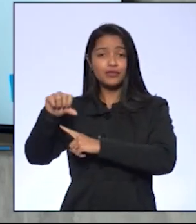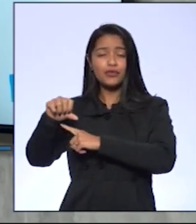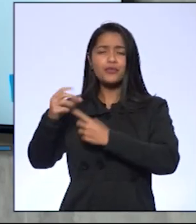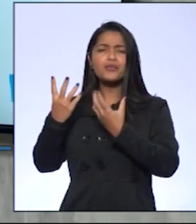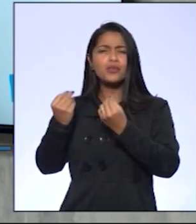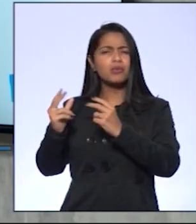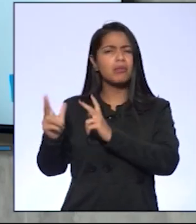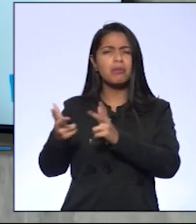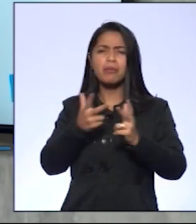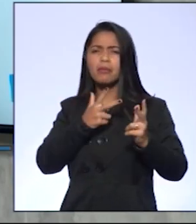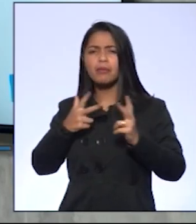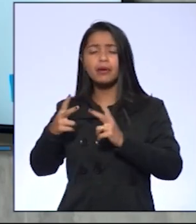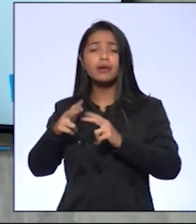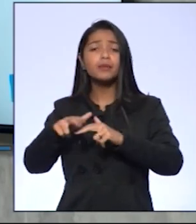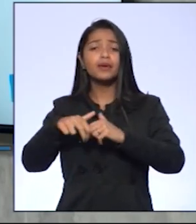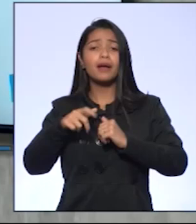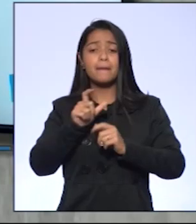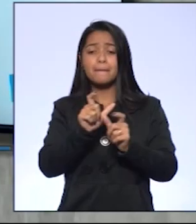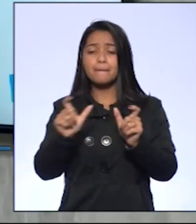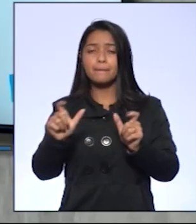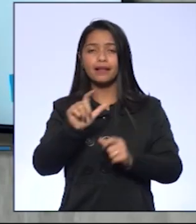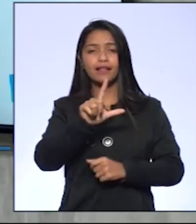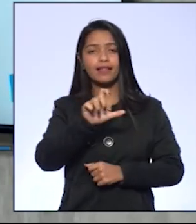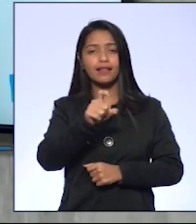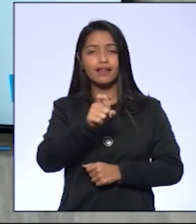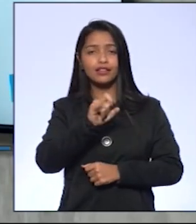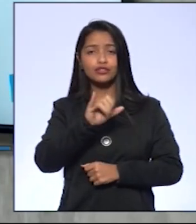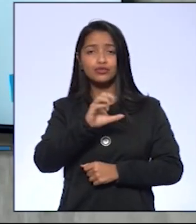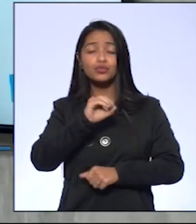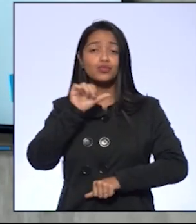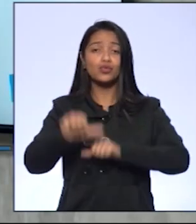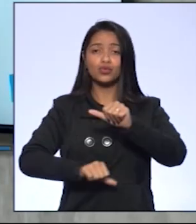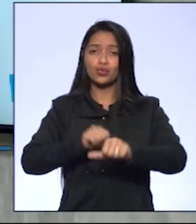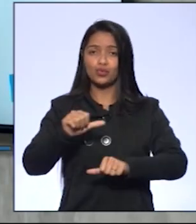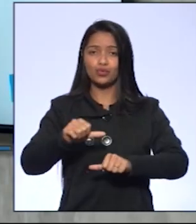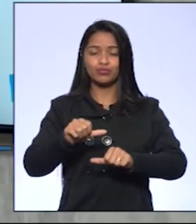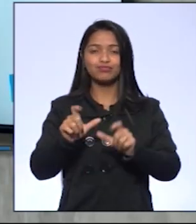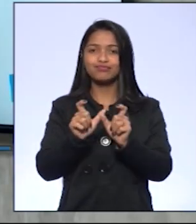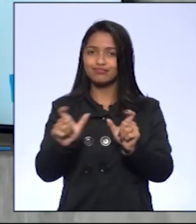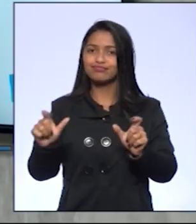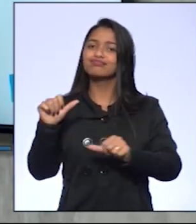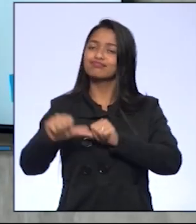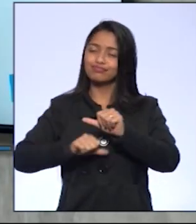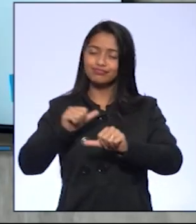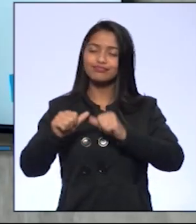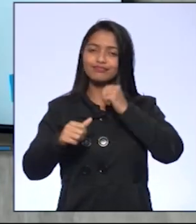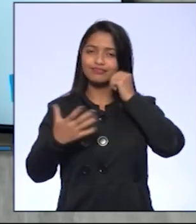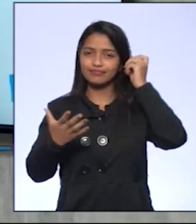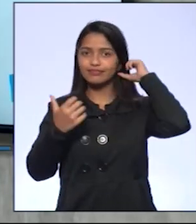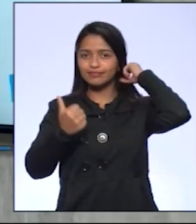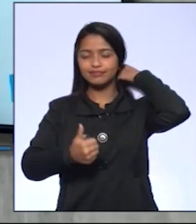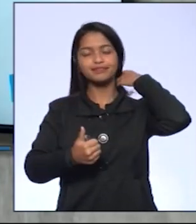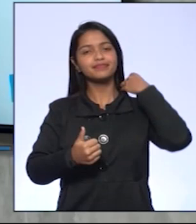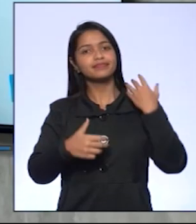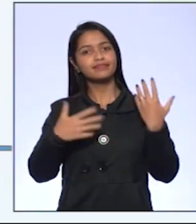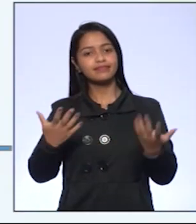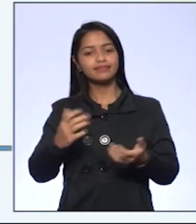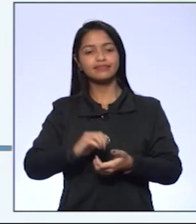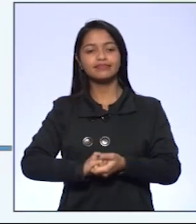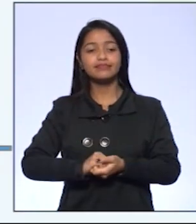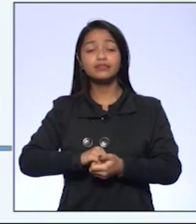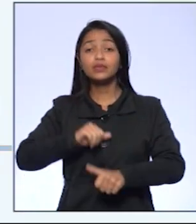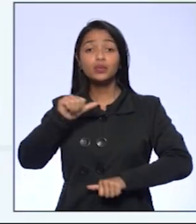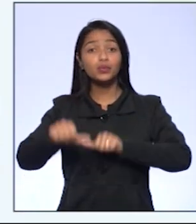do nosso léxico, né? Do conjunto de palavras que se fala na língua portuguesa. Tá certo? Bom, quando a gente fala de reforma ortográfica,